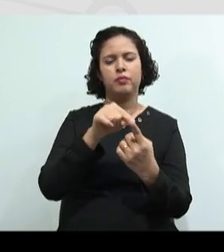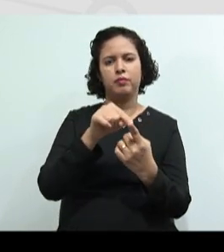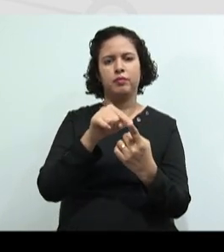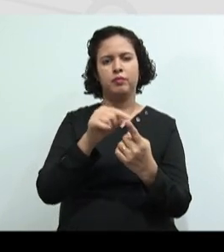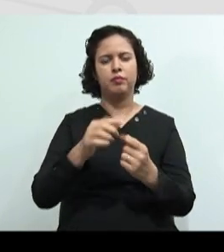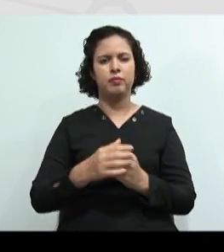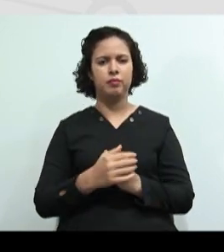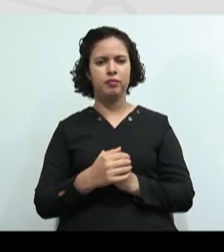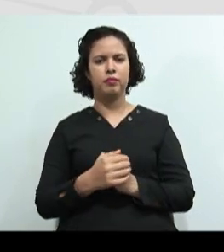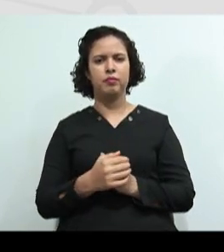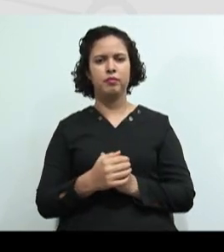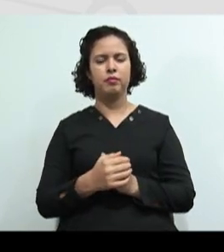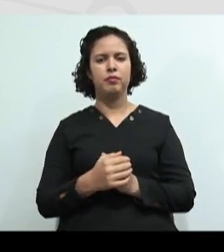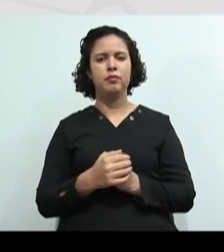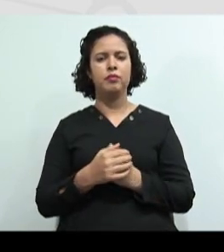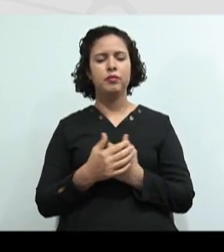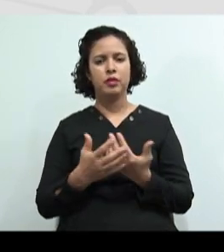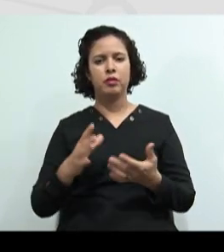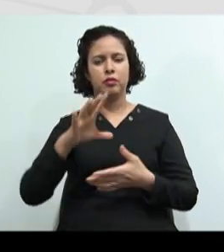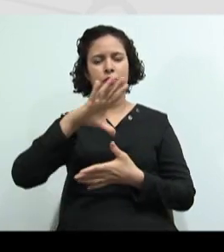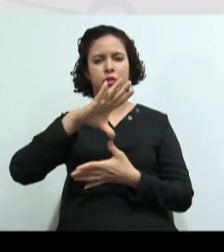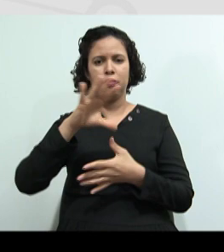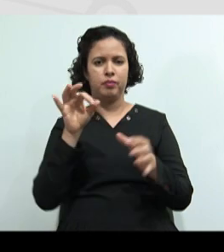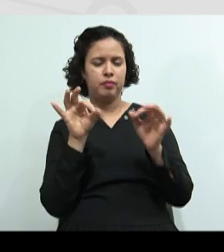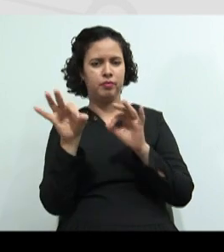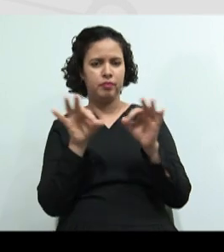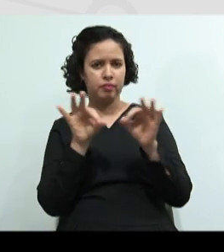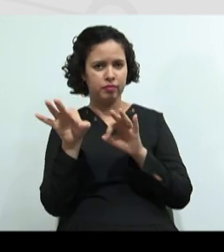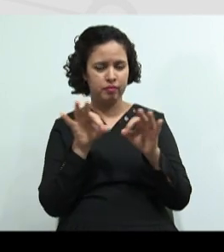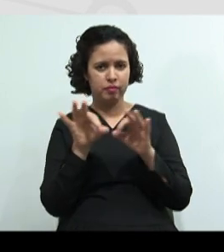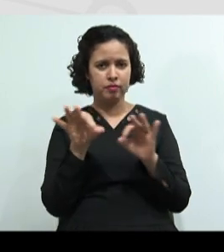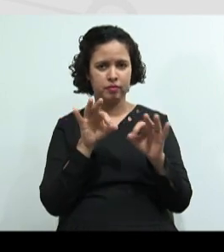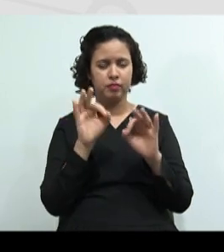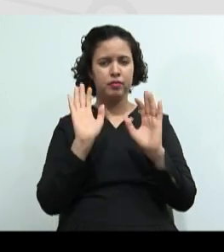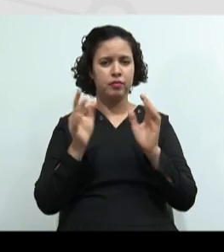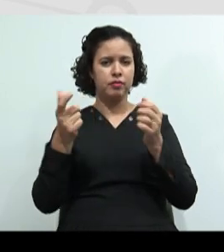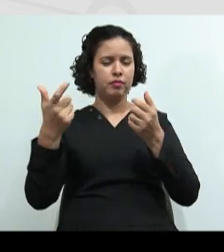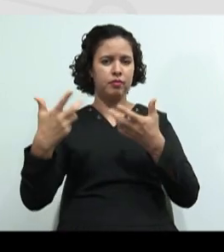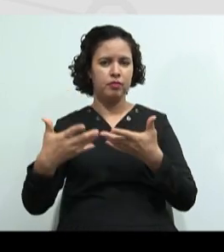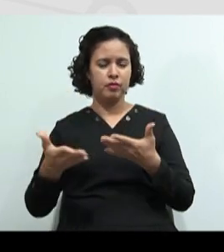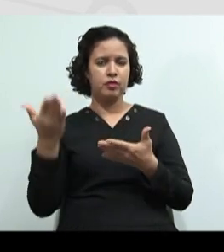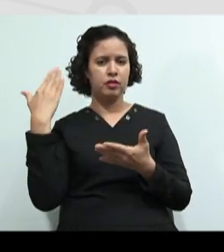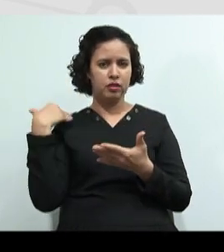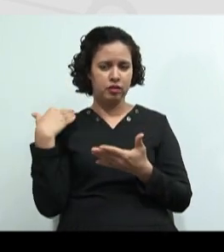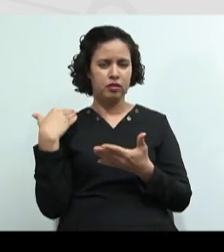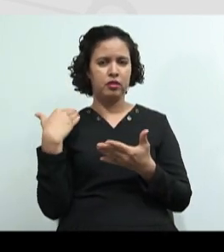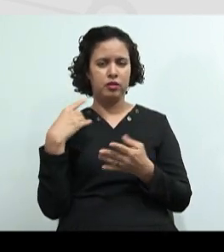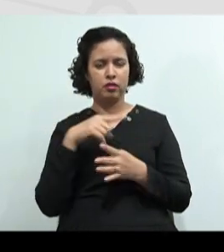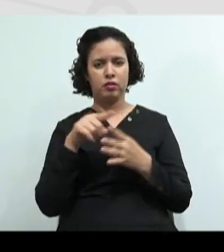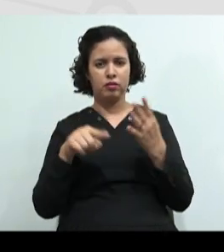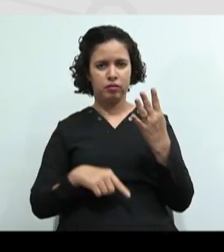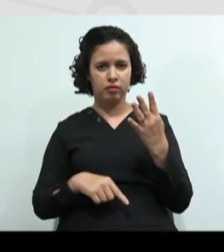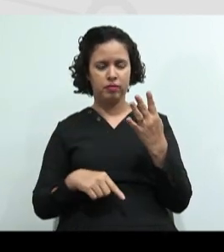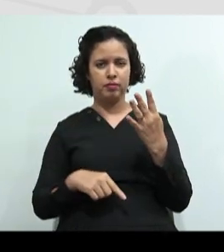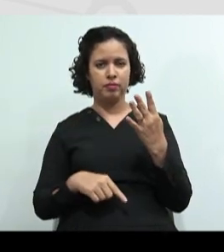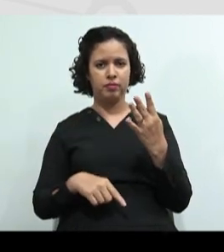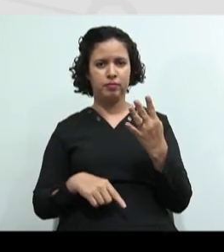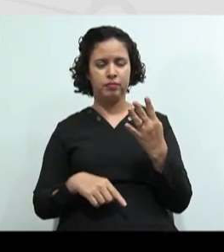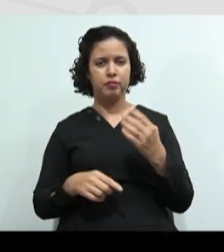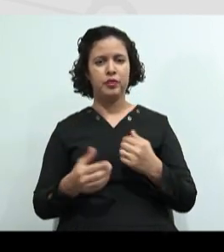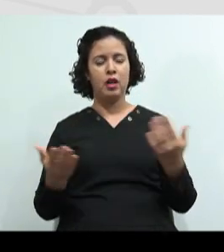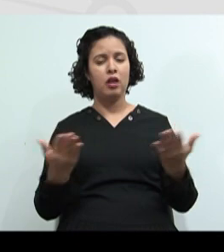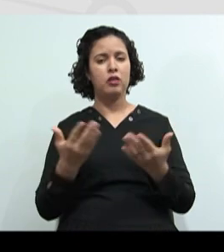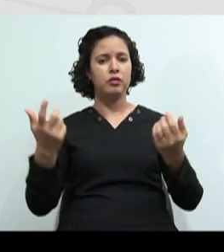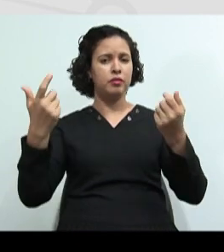desempenho. Dessa maneira, este mapa é organizado conforme mencionamos anteriormente, de acordo com 4 perspectivas. Agora nós